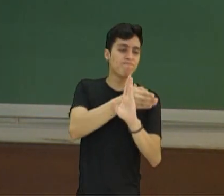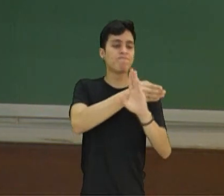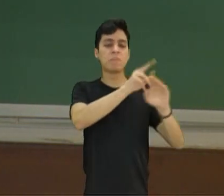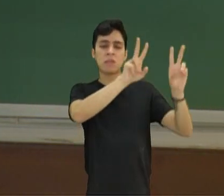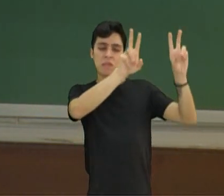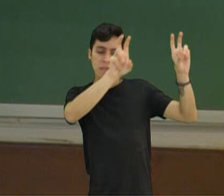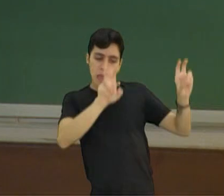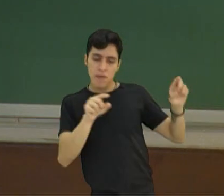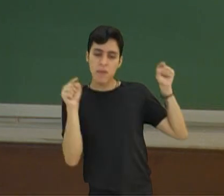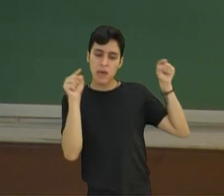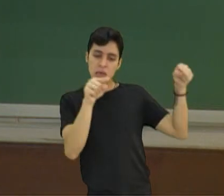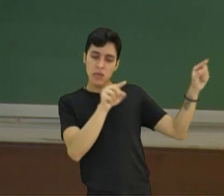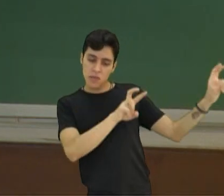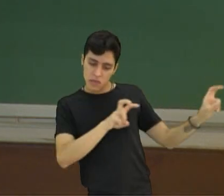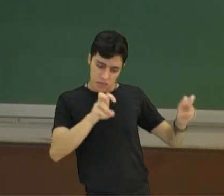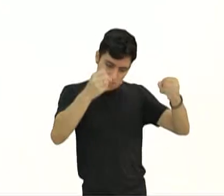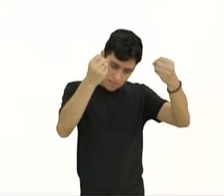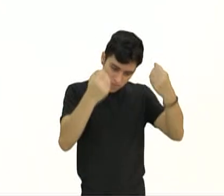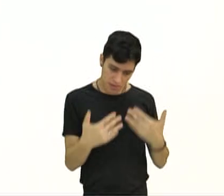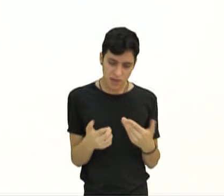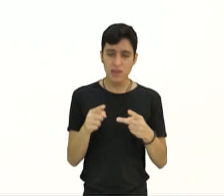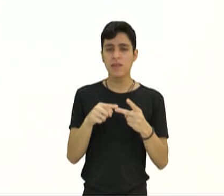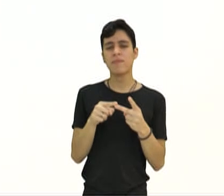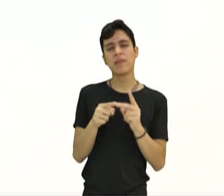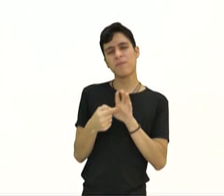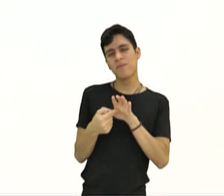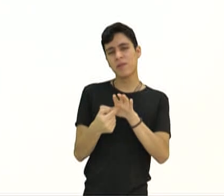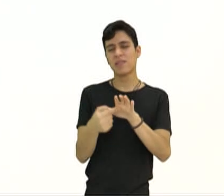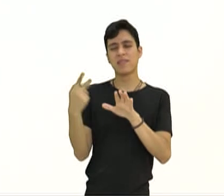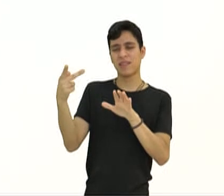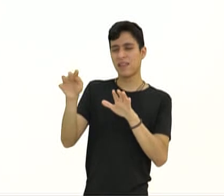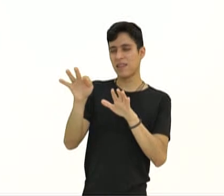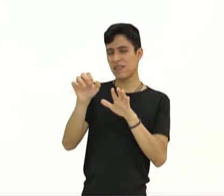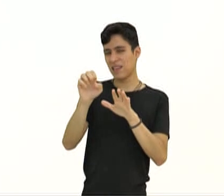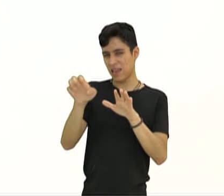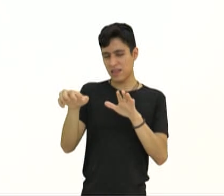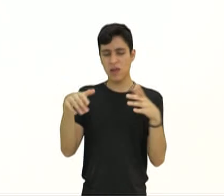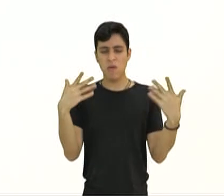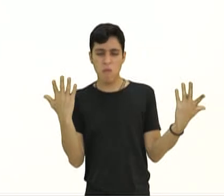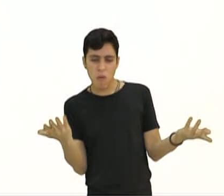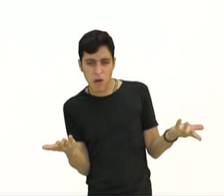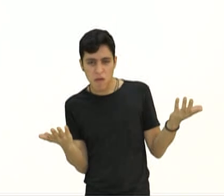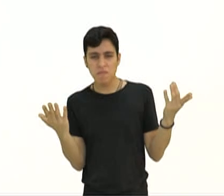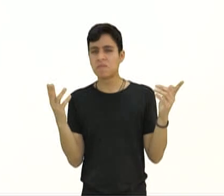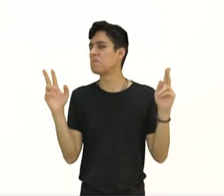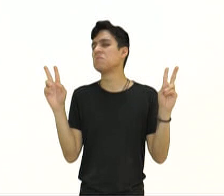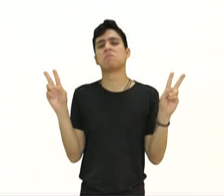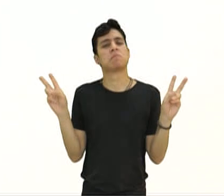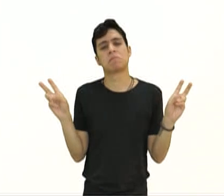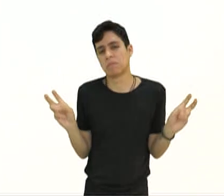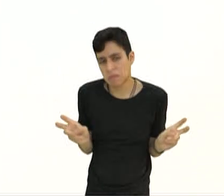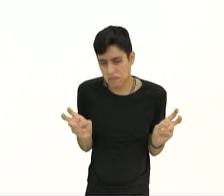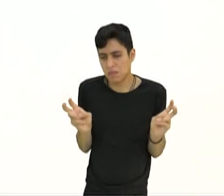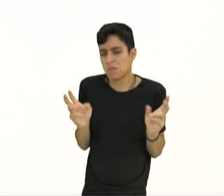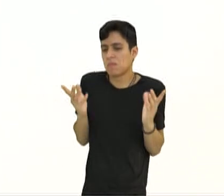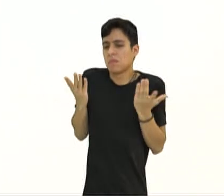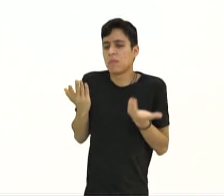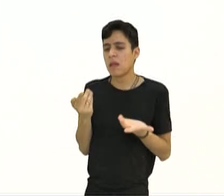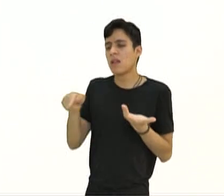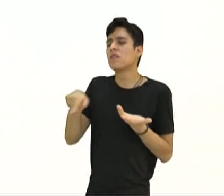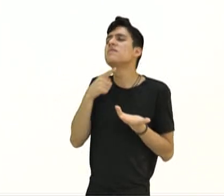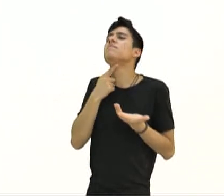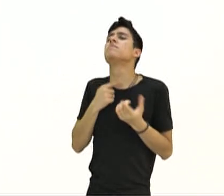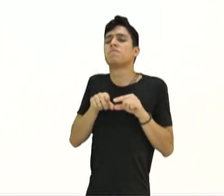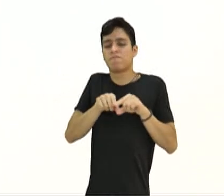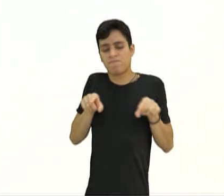e a apresentação da sua tese. Ele vai mostrar qual é a matéria ou então qual é o tema que ele está se